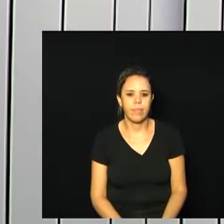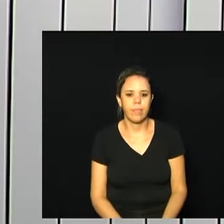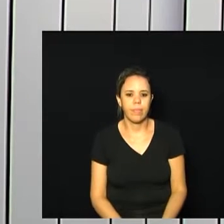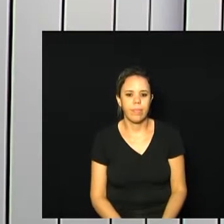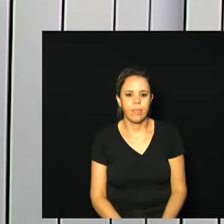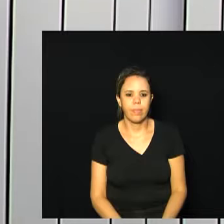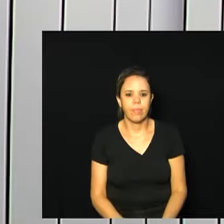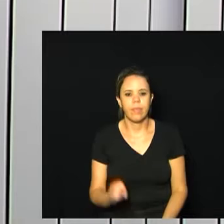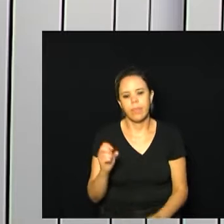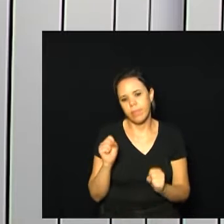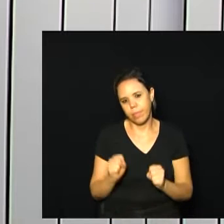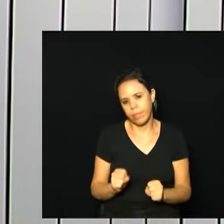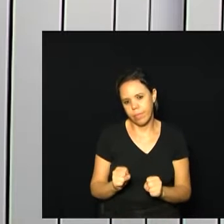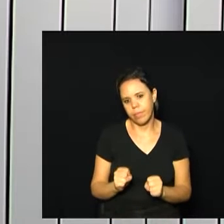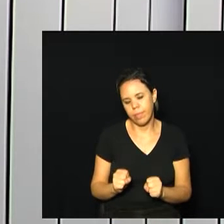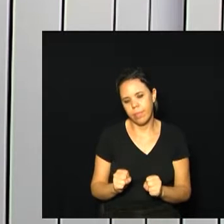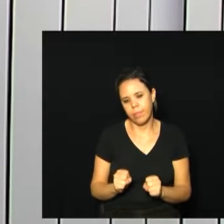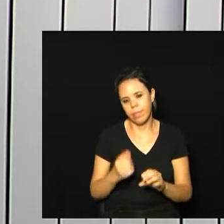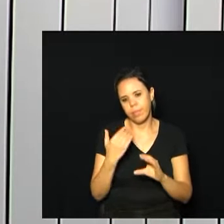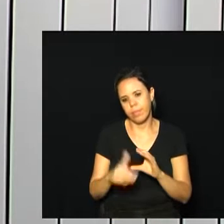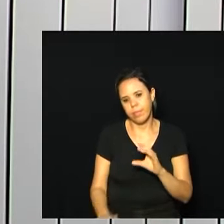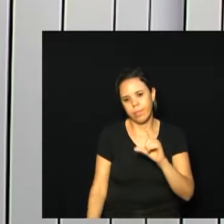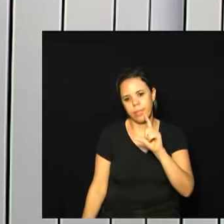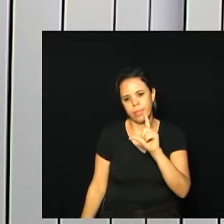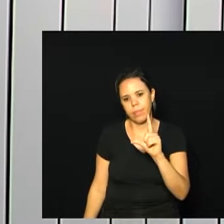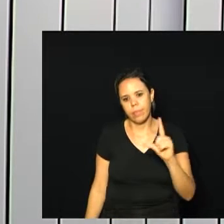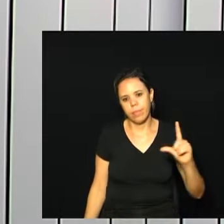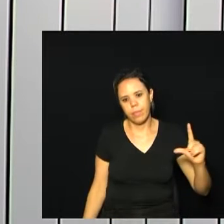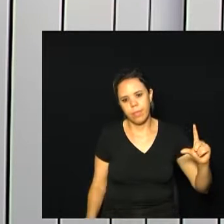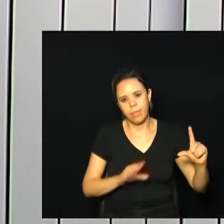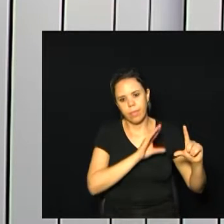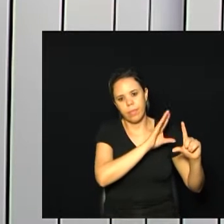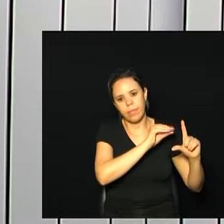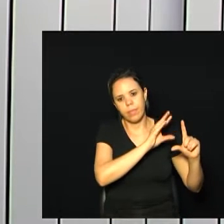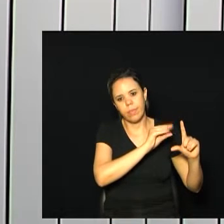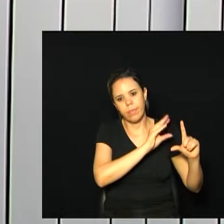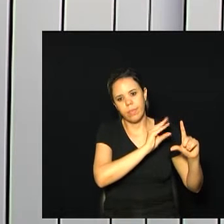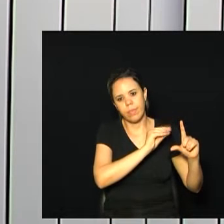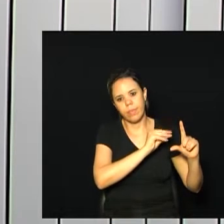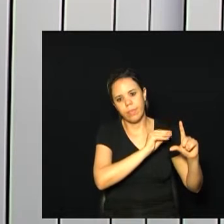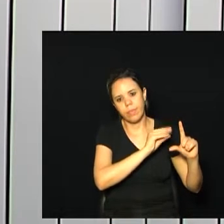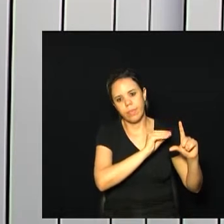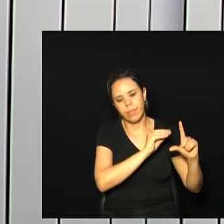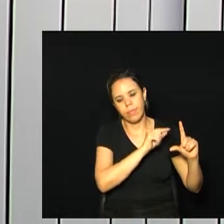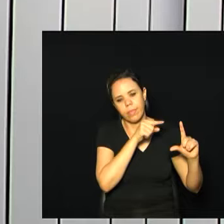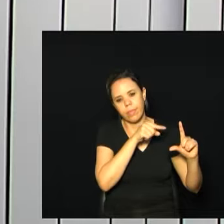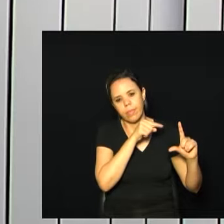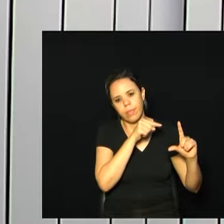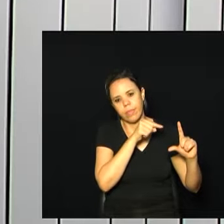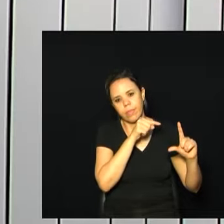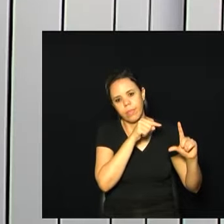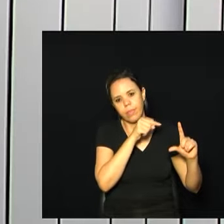978293776. Ou você tem a opção de enviar uma mensagem através do nosso QR Code. Tá com o seu celular aí perto?